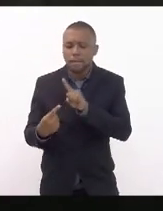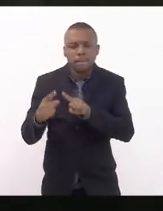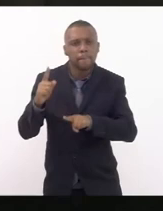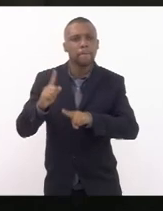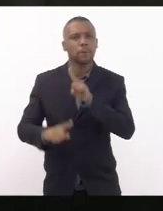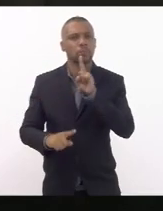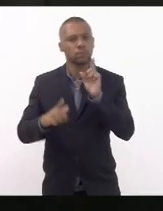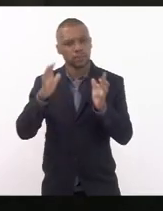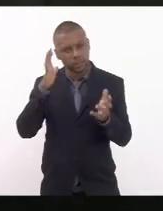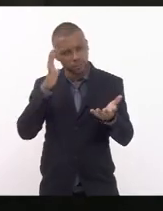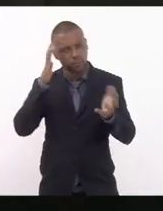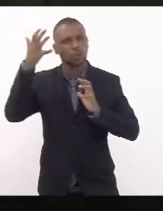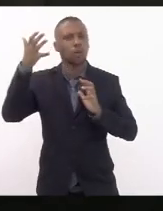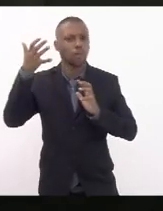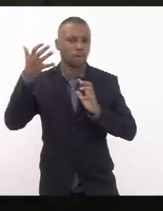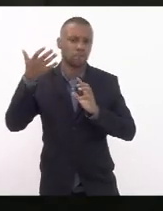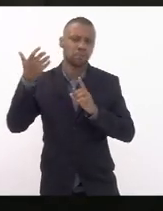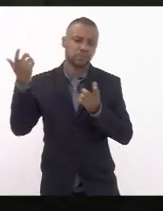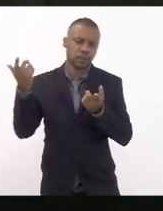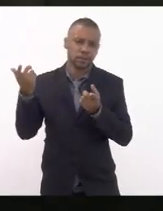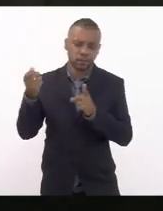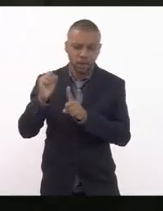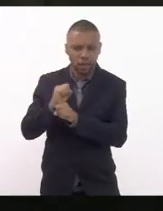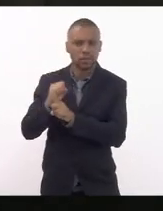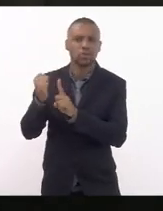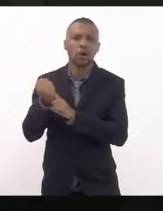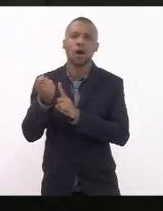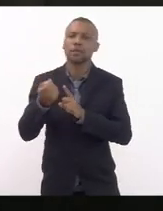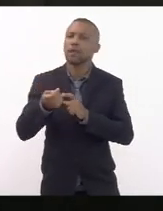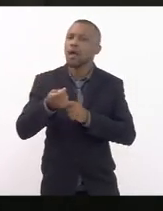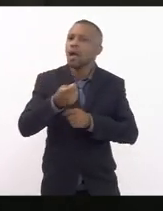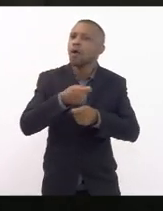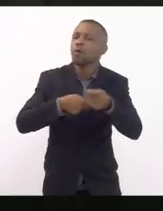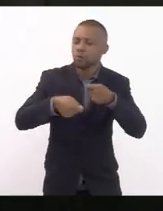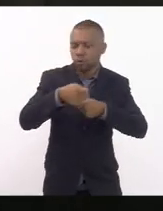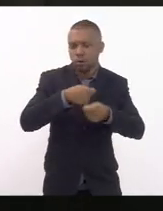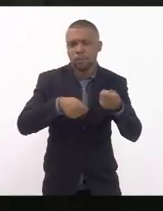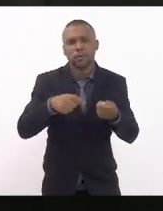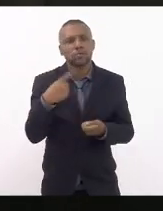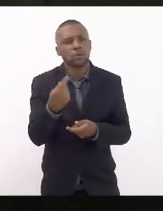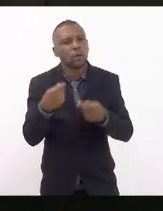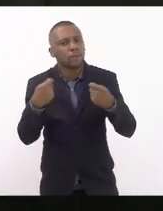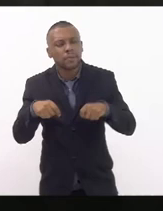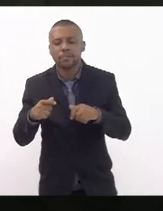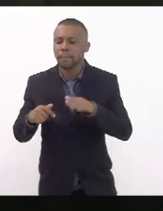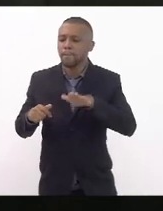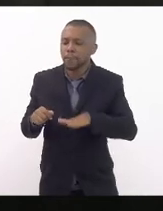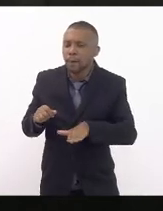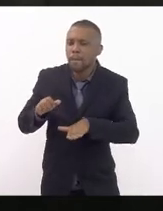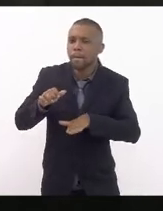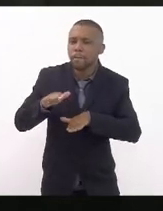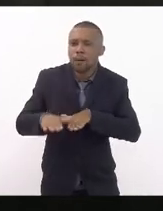essa situação socioeconômica. Nós temos que